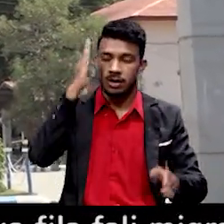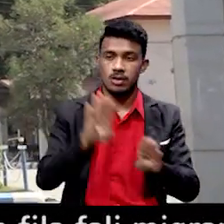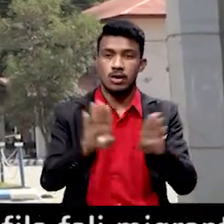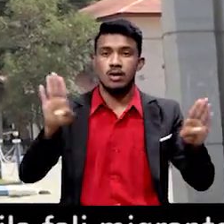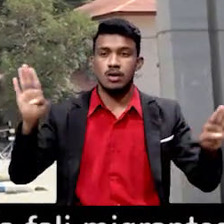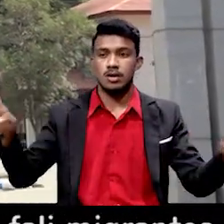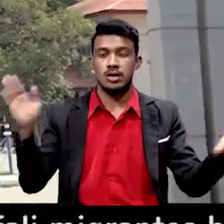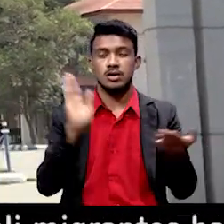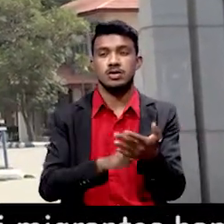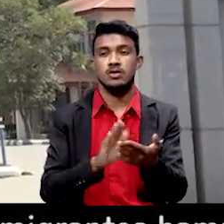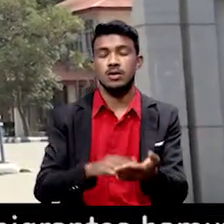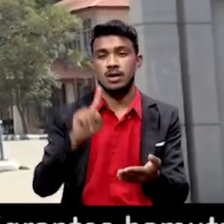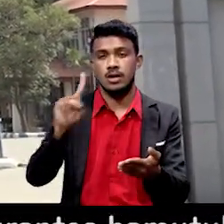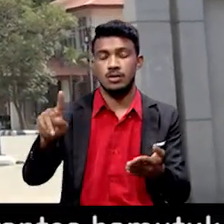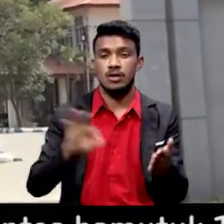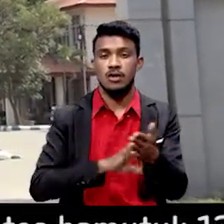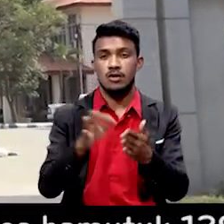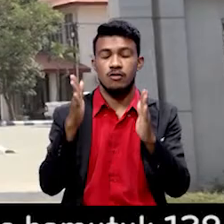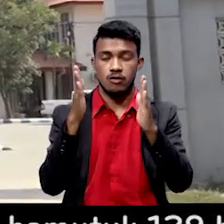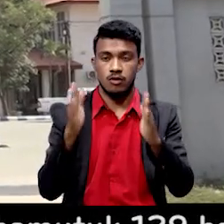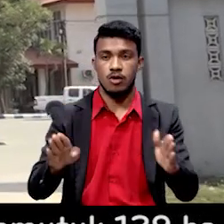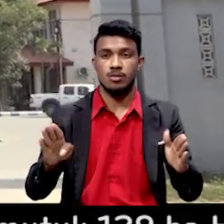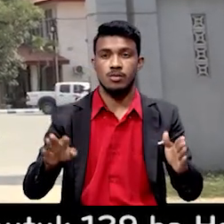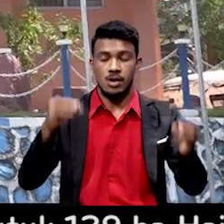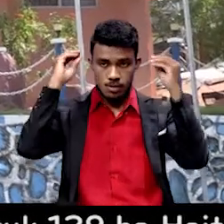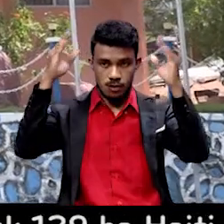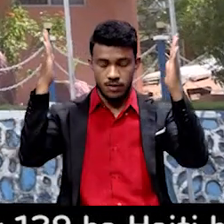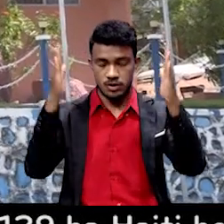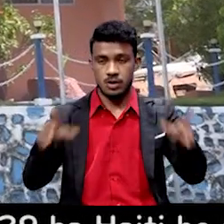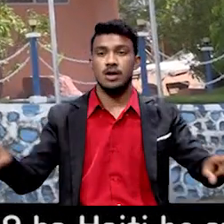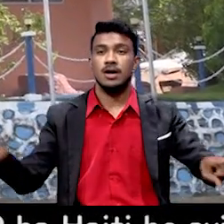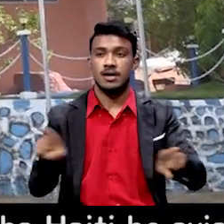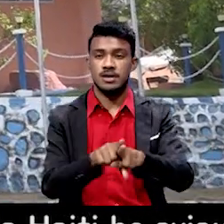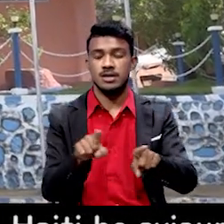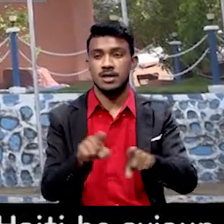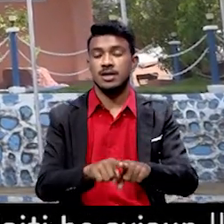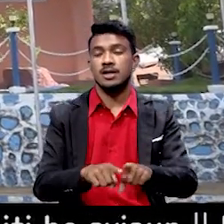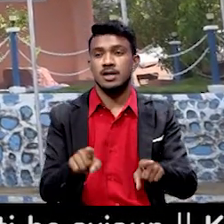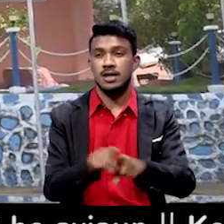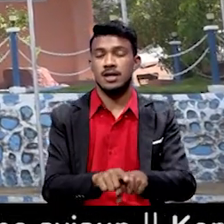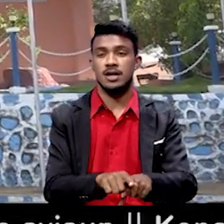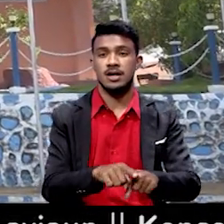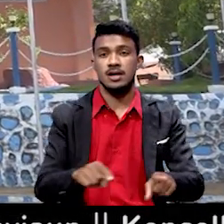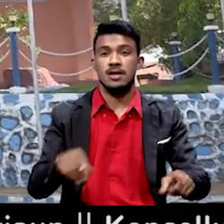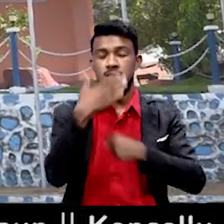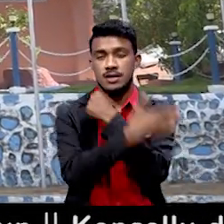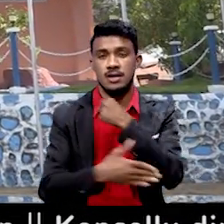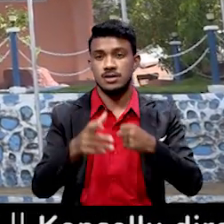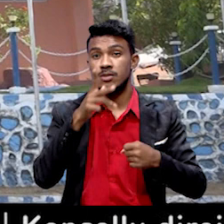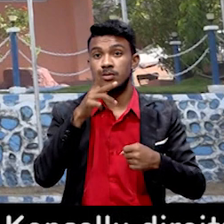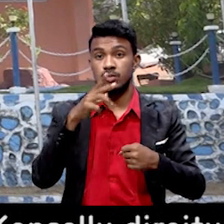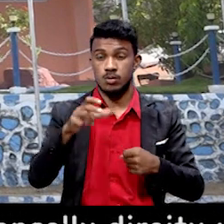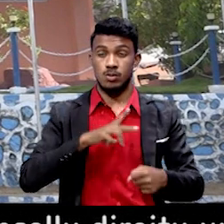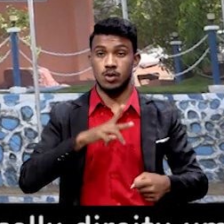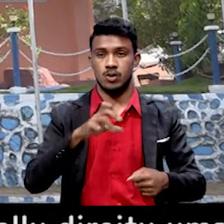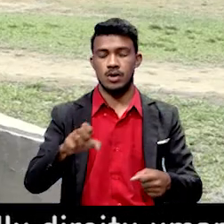tua forma professor. A nessa nação Portugal, e a instituição nebe hanaran Escola Superior Educação,